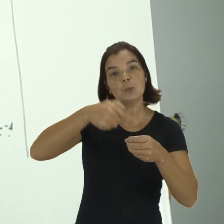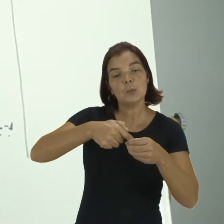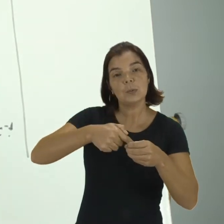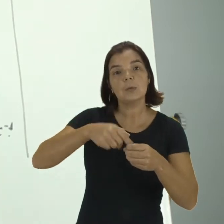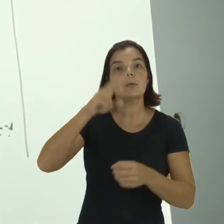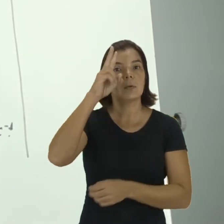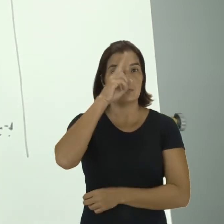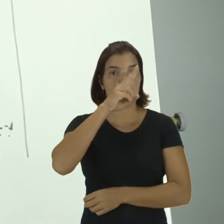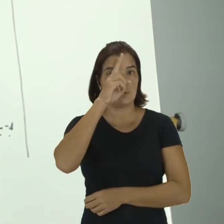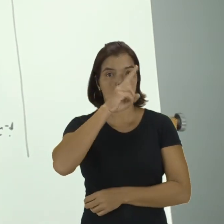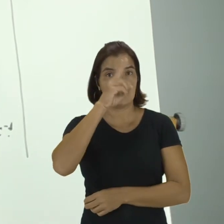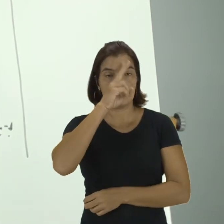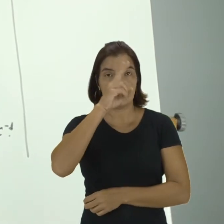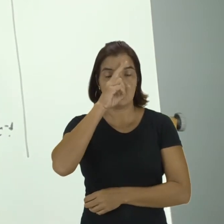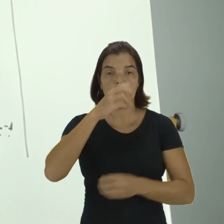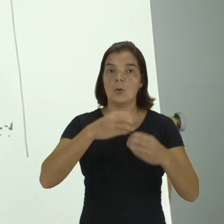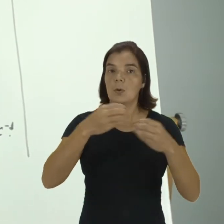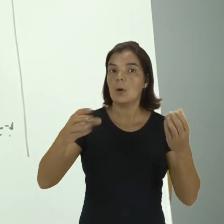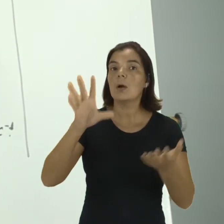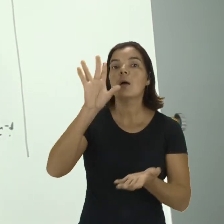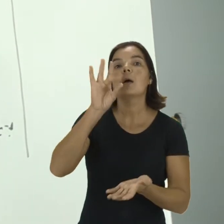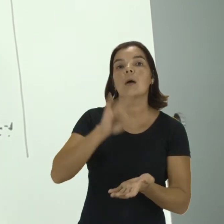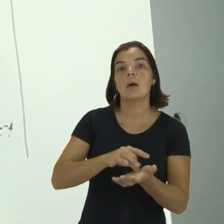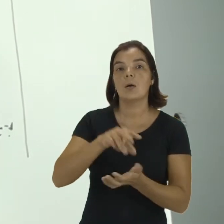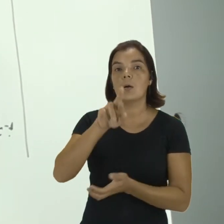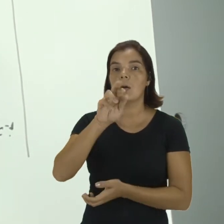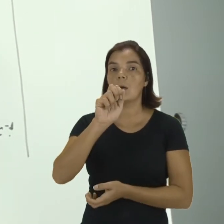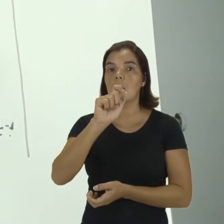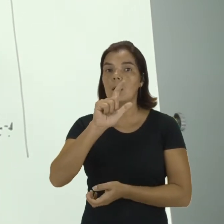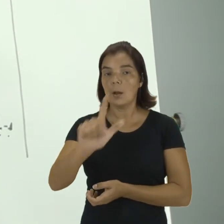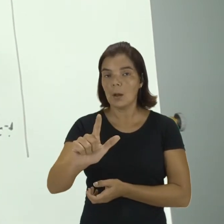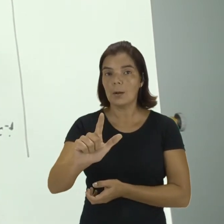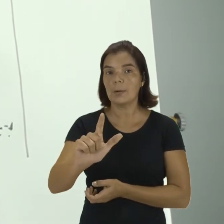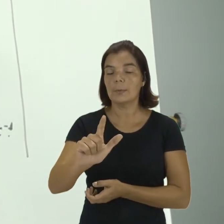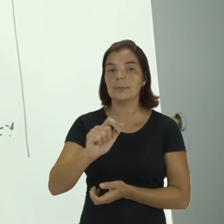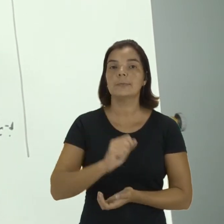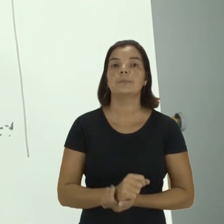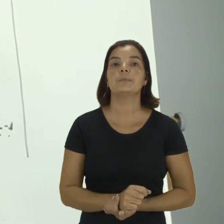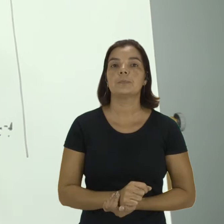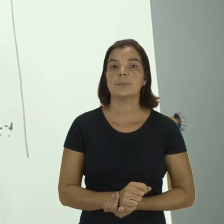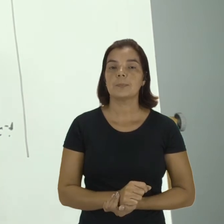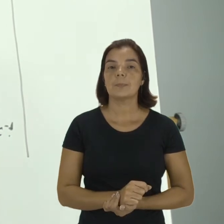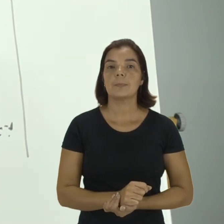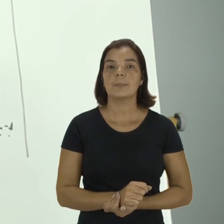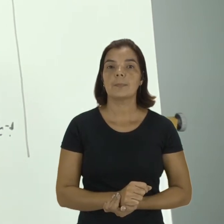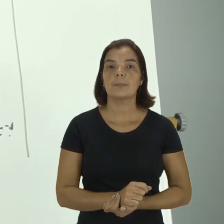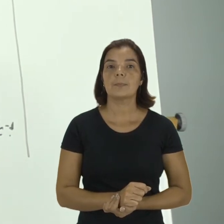Então, relembrando, a dilatação real, o que é a dilatação real?